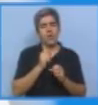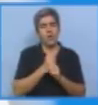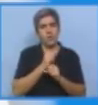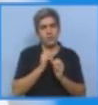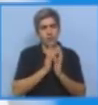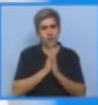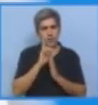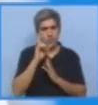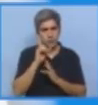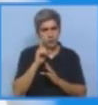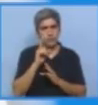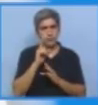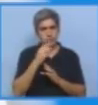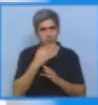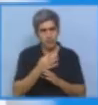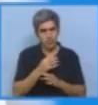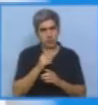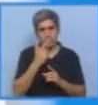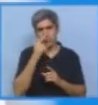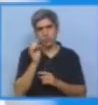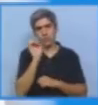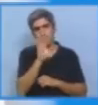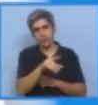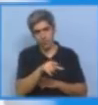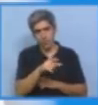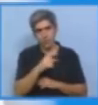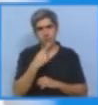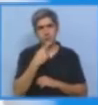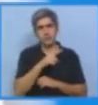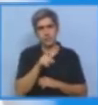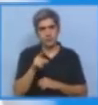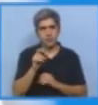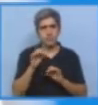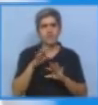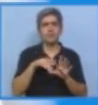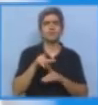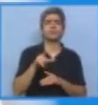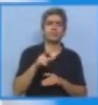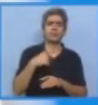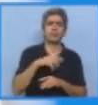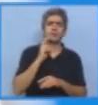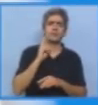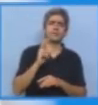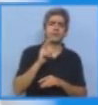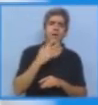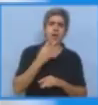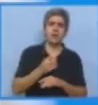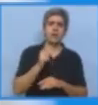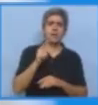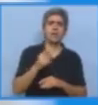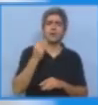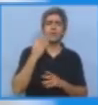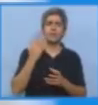Deus consiste em acreditar naquele que ele enviou. Disseram-lhes eles: que milagres fazes tu para que nós vejamos e acreditemos em